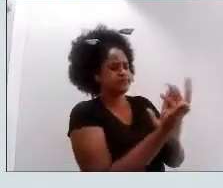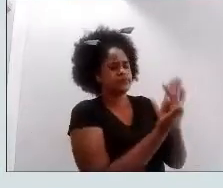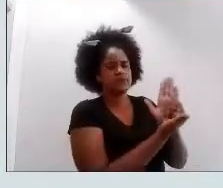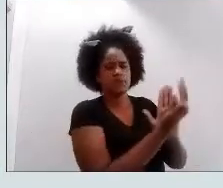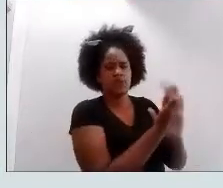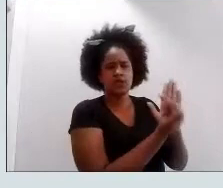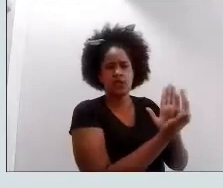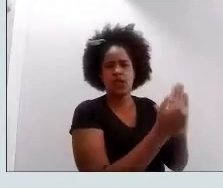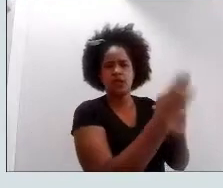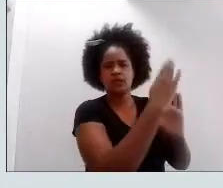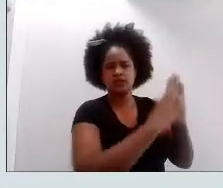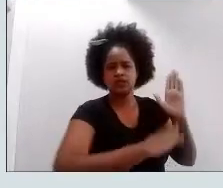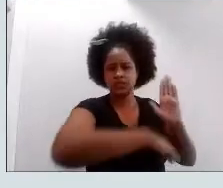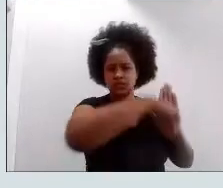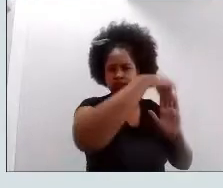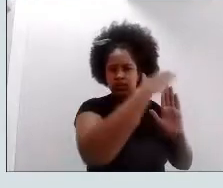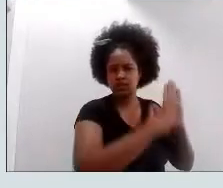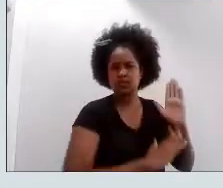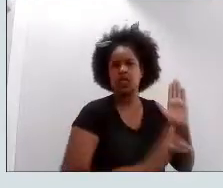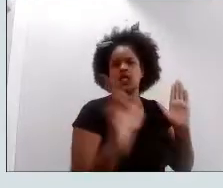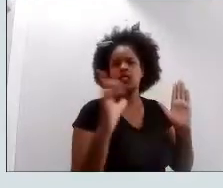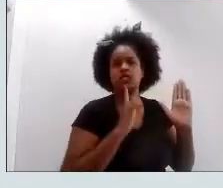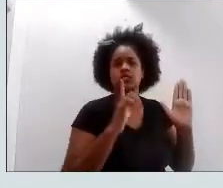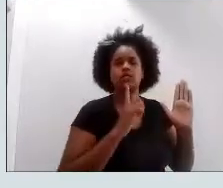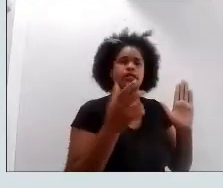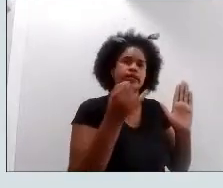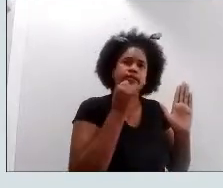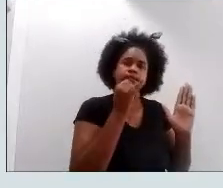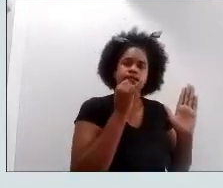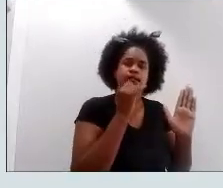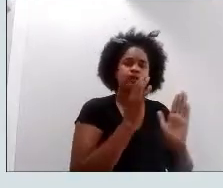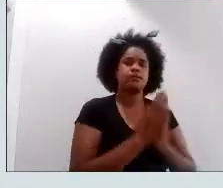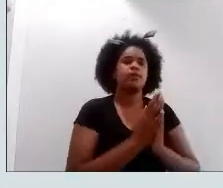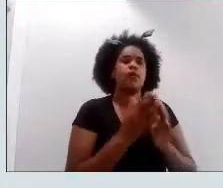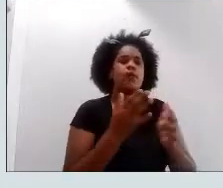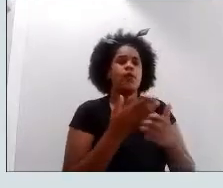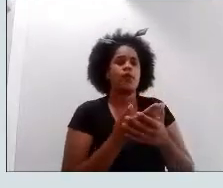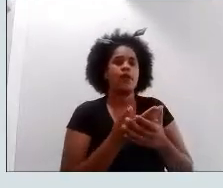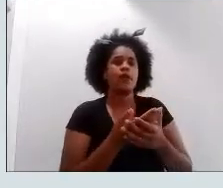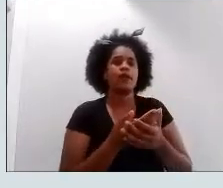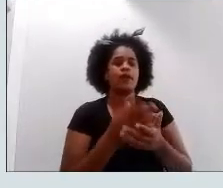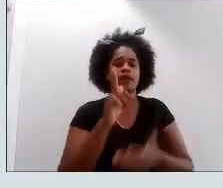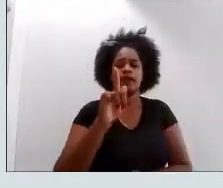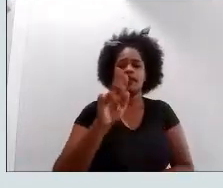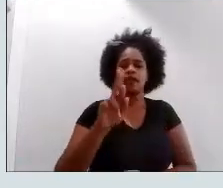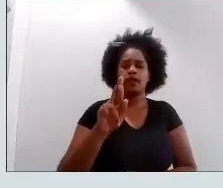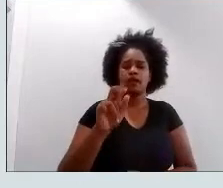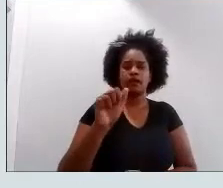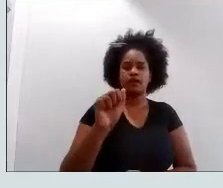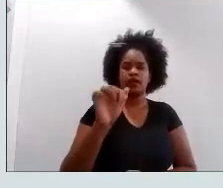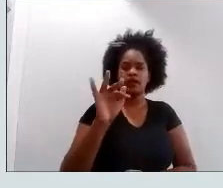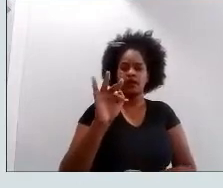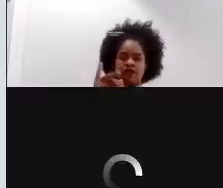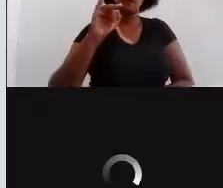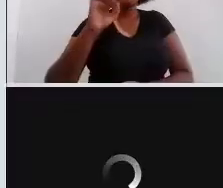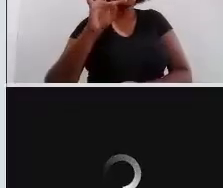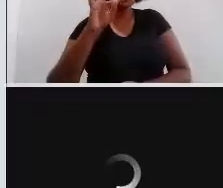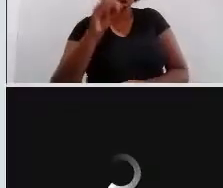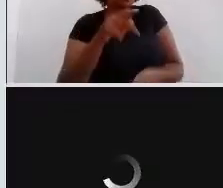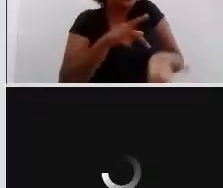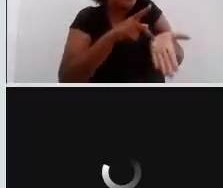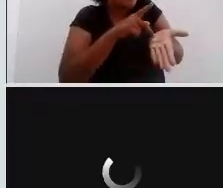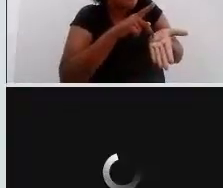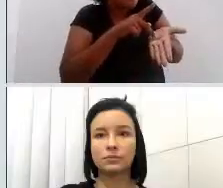grafismos puros, em que a gente não consegue determinar nesse tipo de pintura, desse tipo de escrita, as